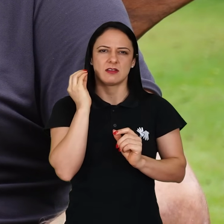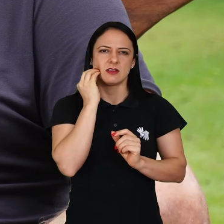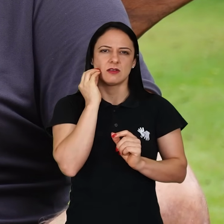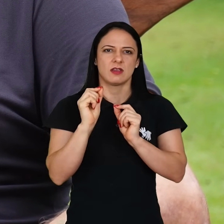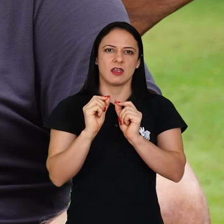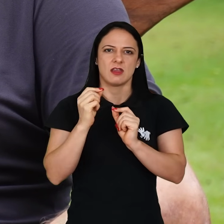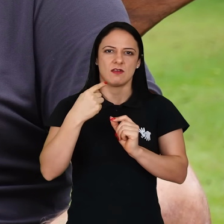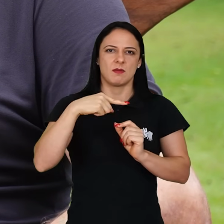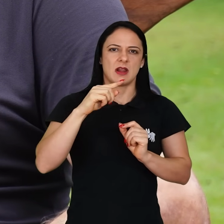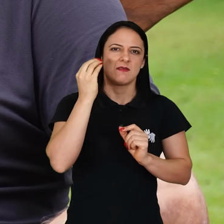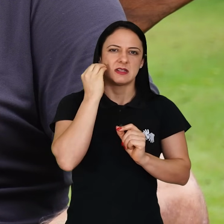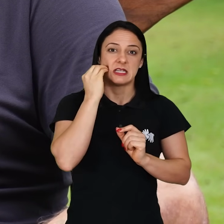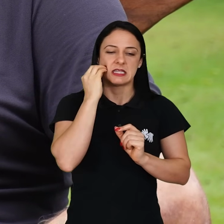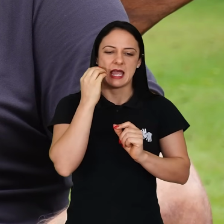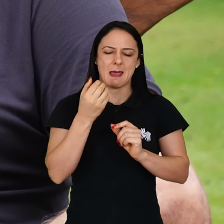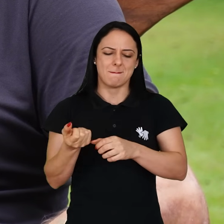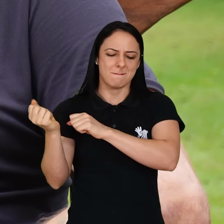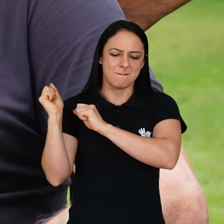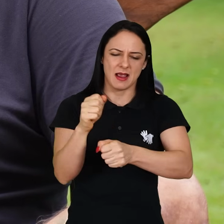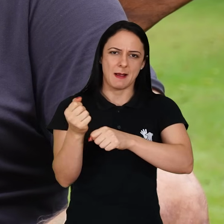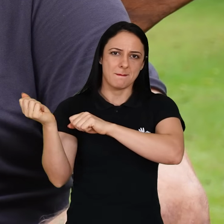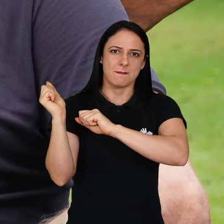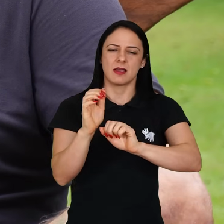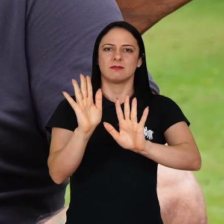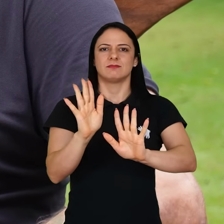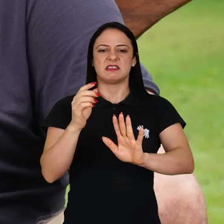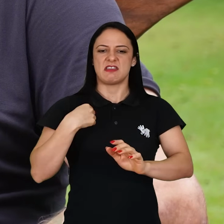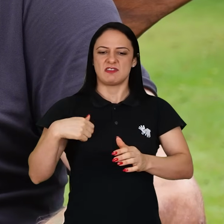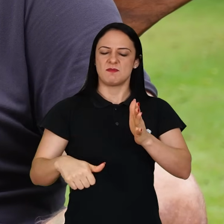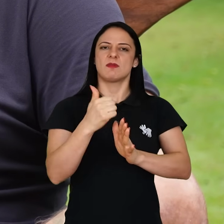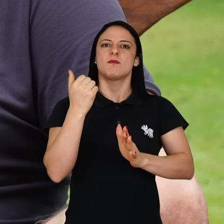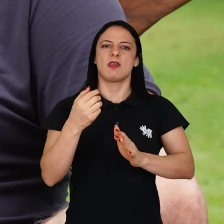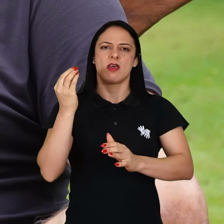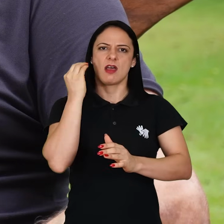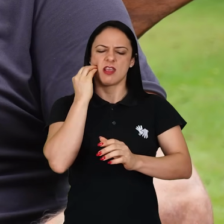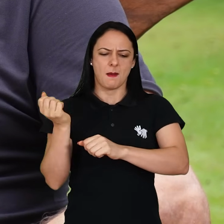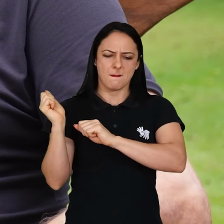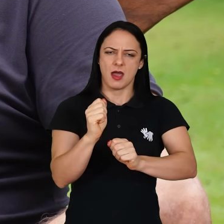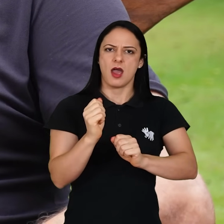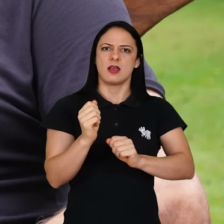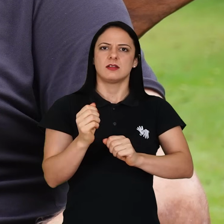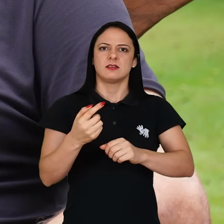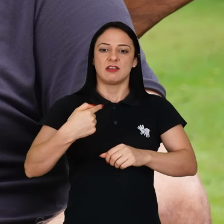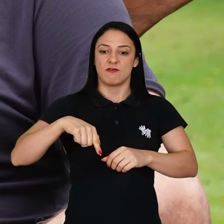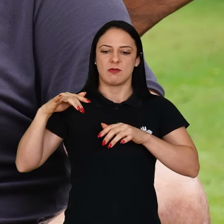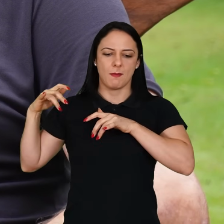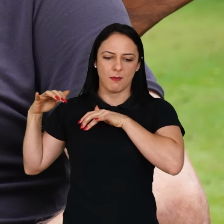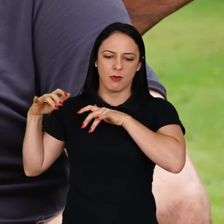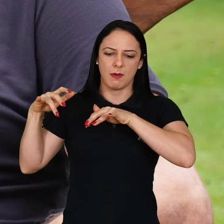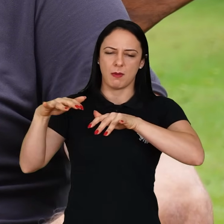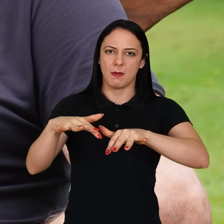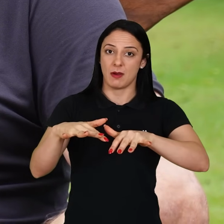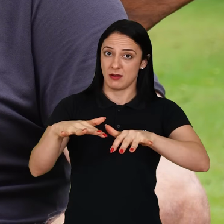recebê-la, vamos arrebentar essa cruz no machado. E eu vou ser o primeiro a dar a primeira machadada nela. E ele foi com toda a turma para